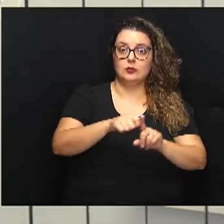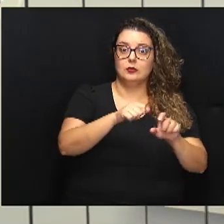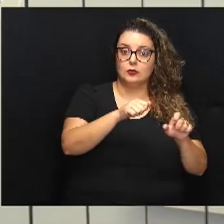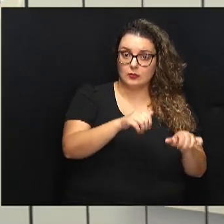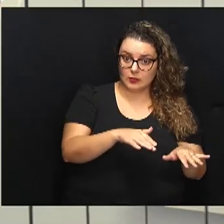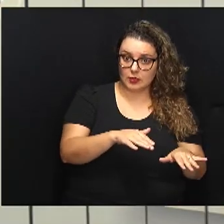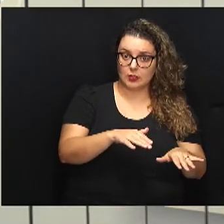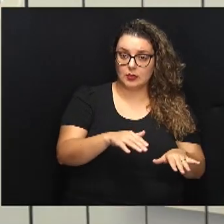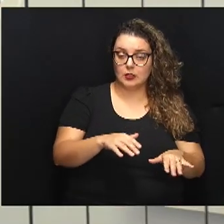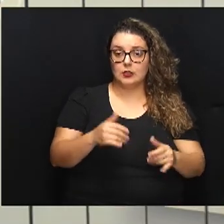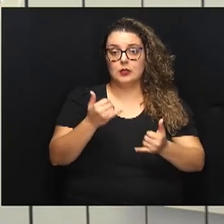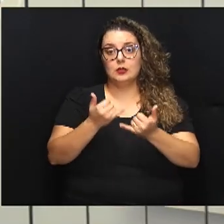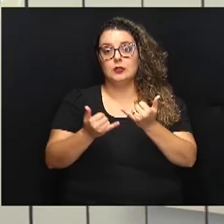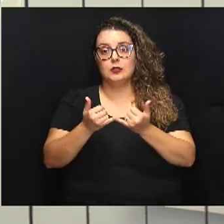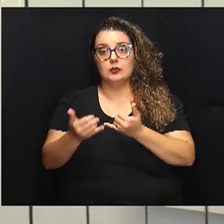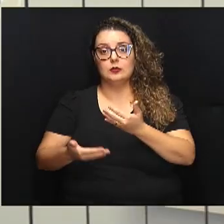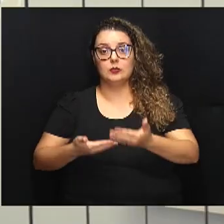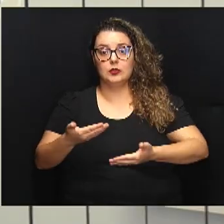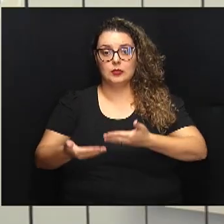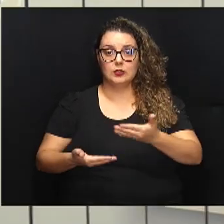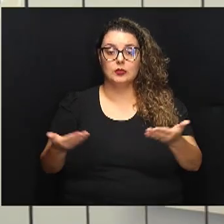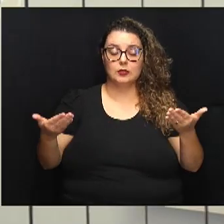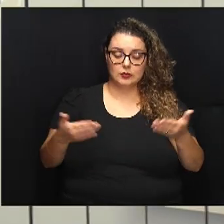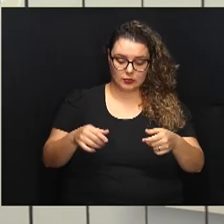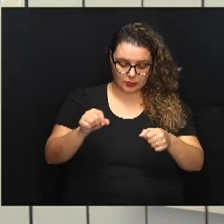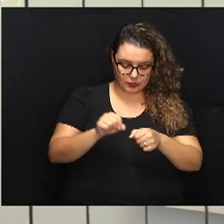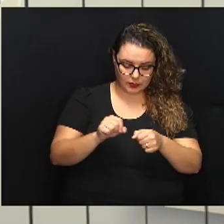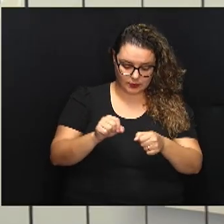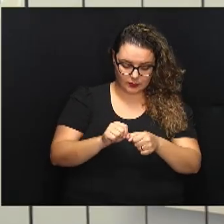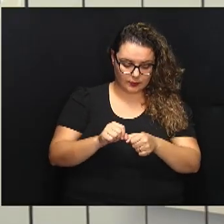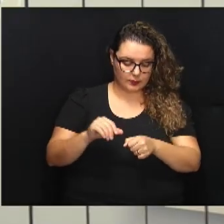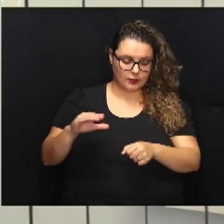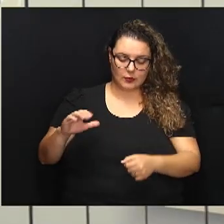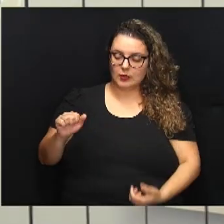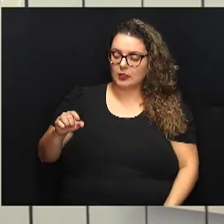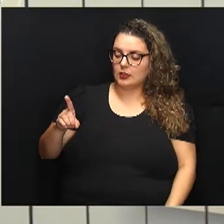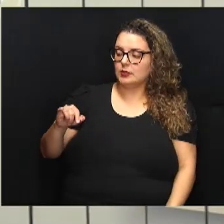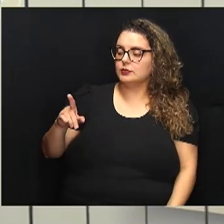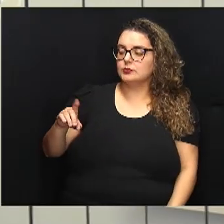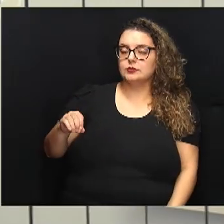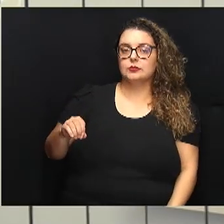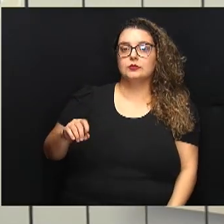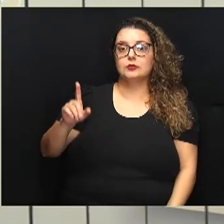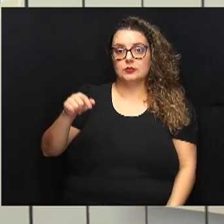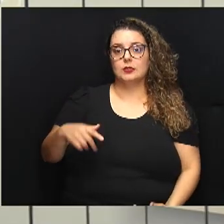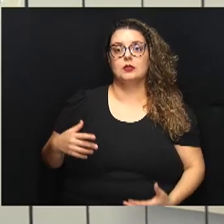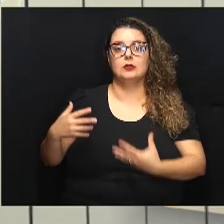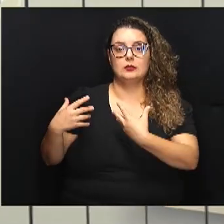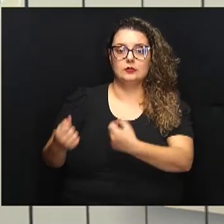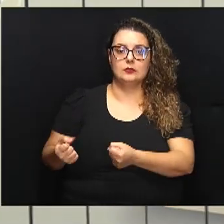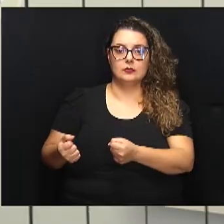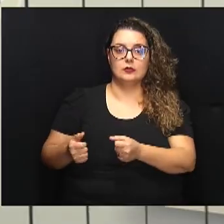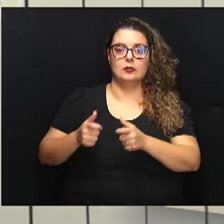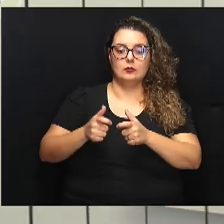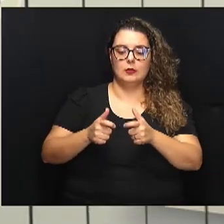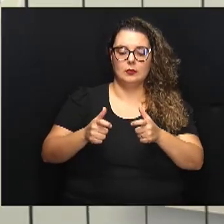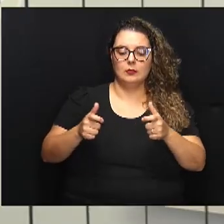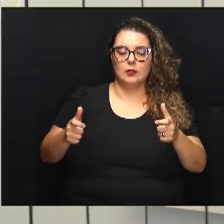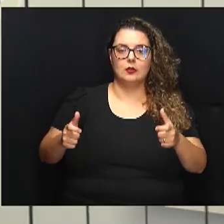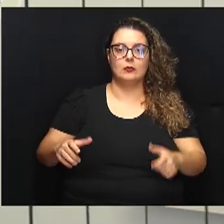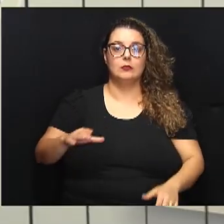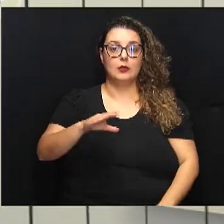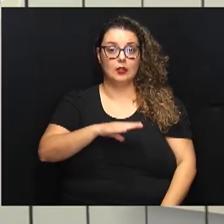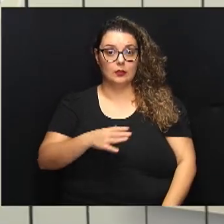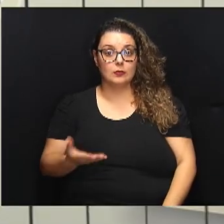que parte dos serviços hoje realizados pelo Cândido seja assumida gradativamente pelo